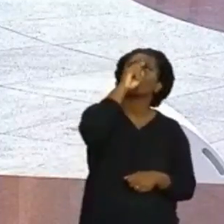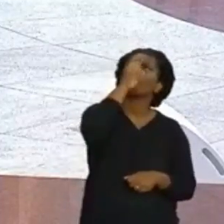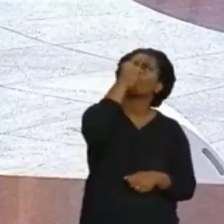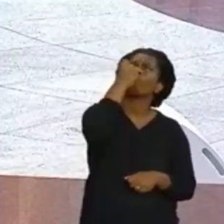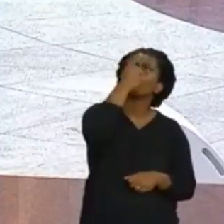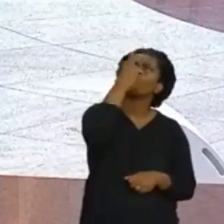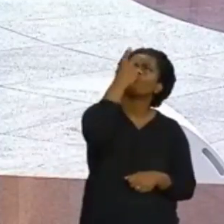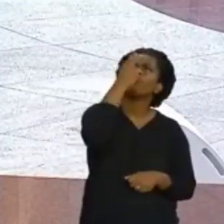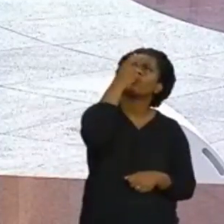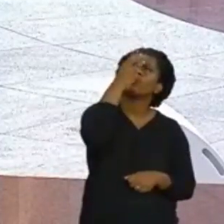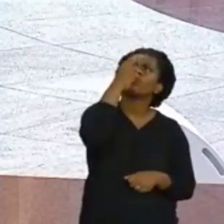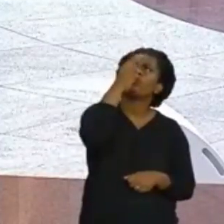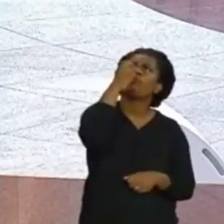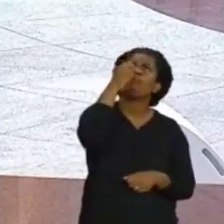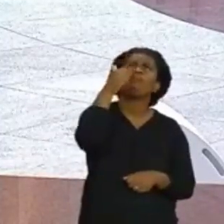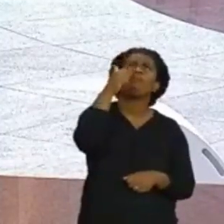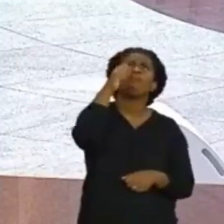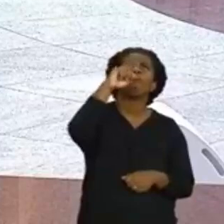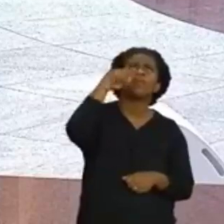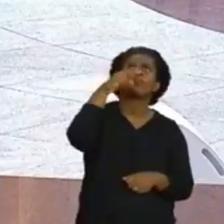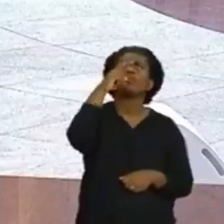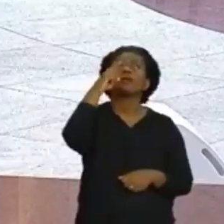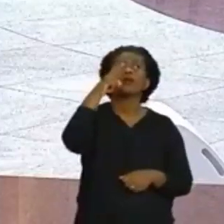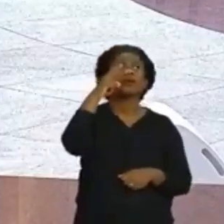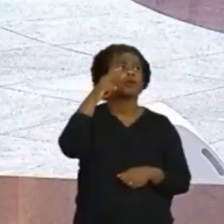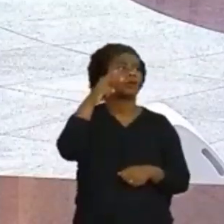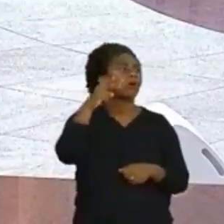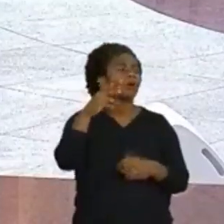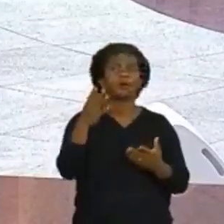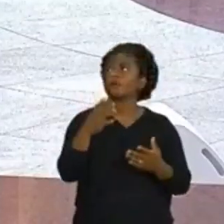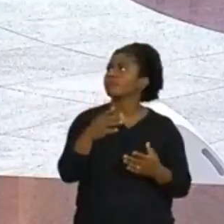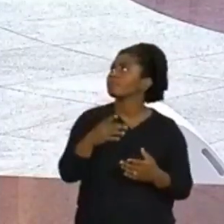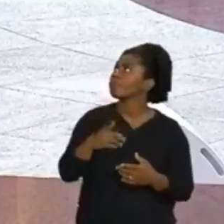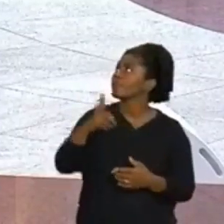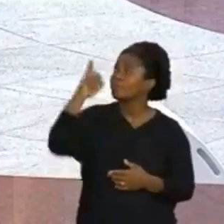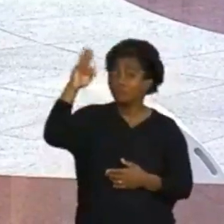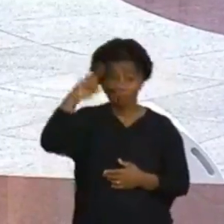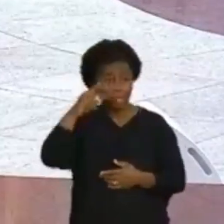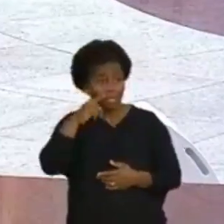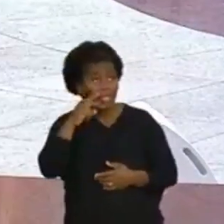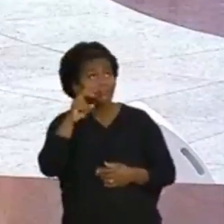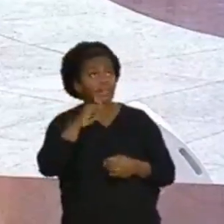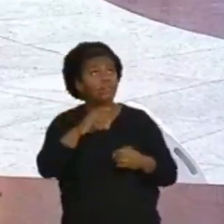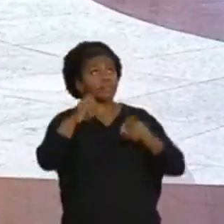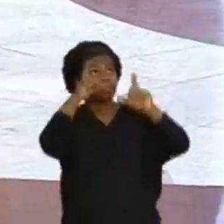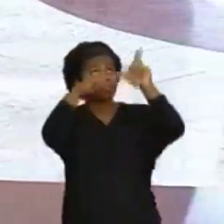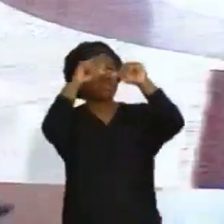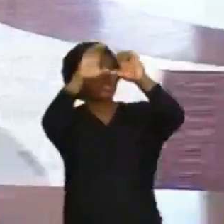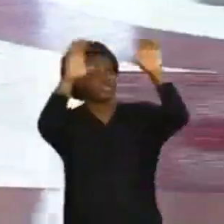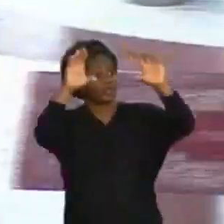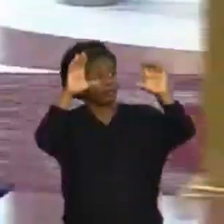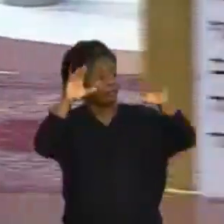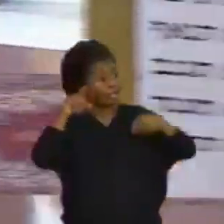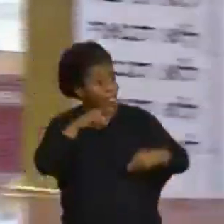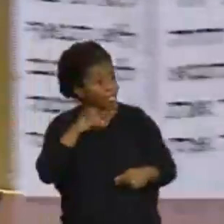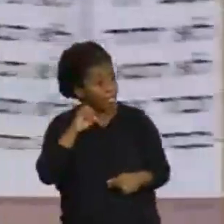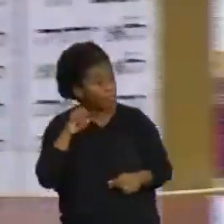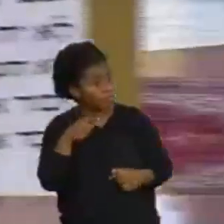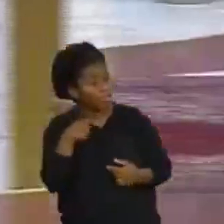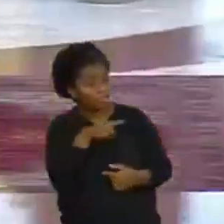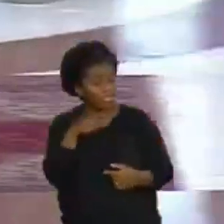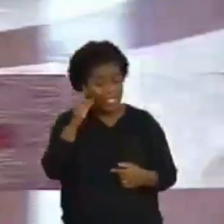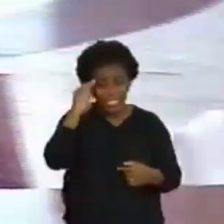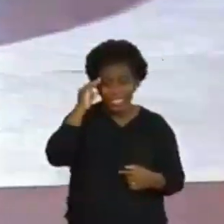começou a contar, se perdeu, não dá não. Aí Deus disse, é isso, Abraão, é isso que eu quero que você entenda,